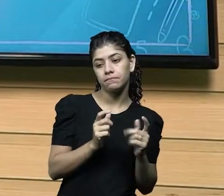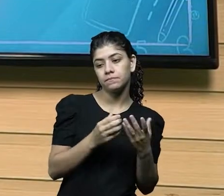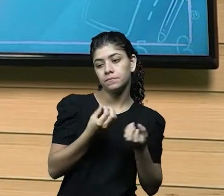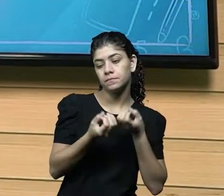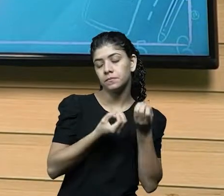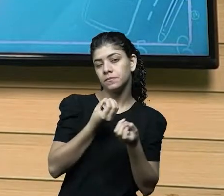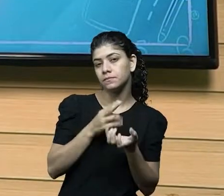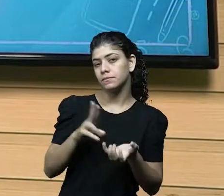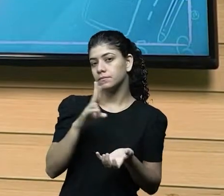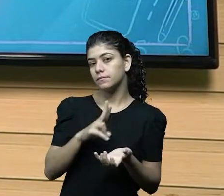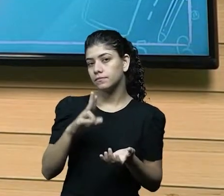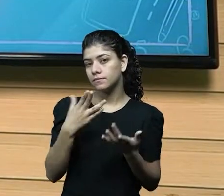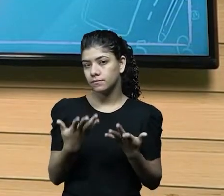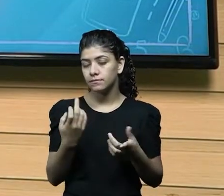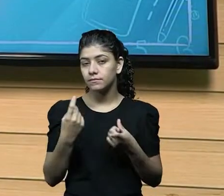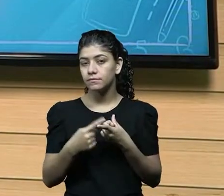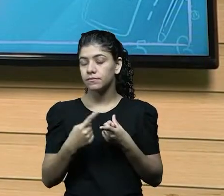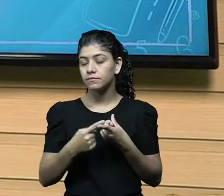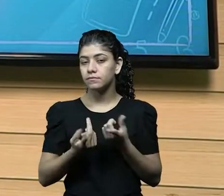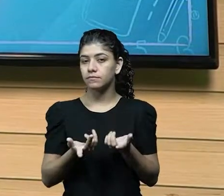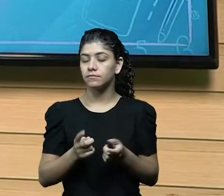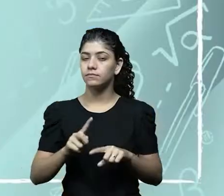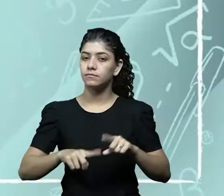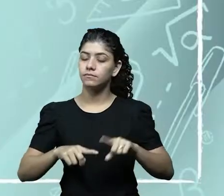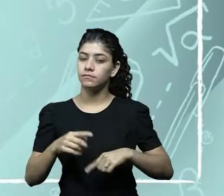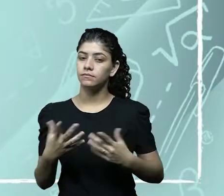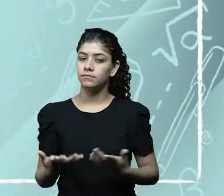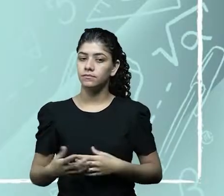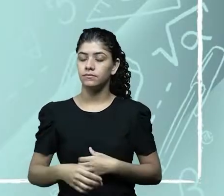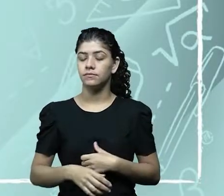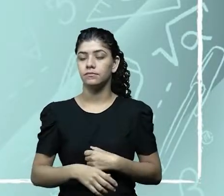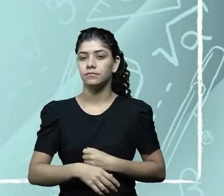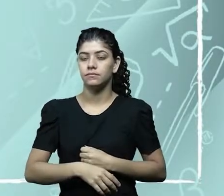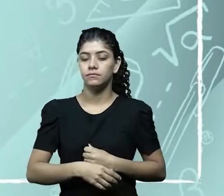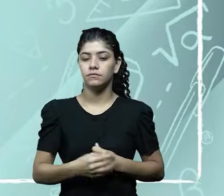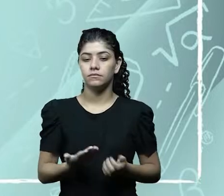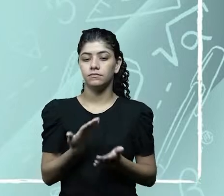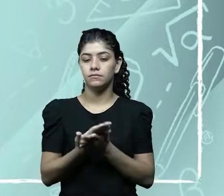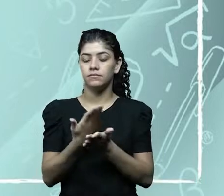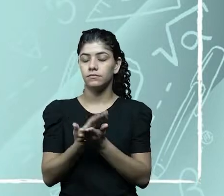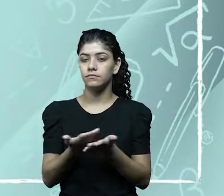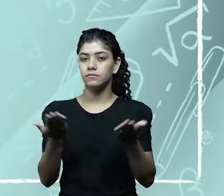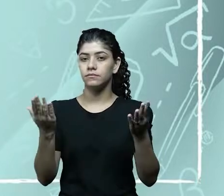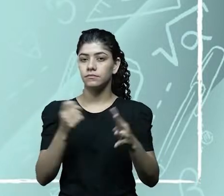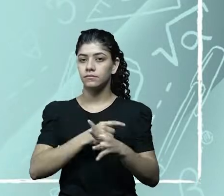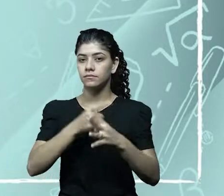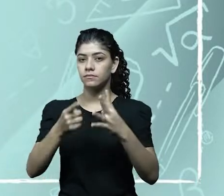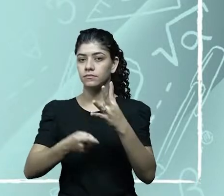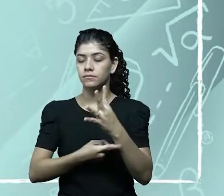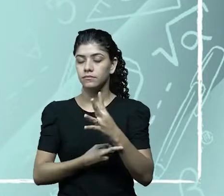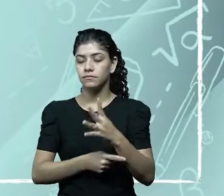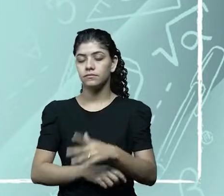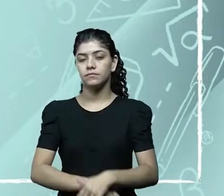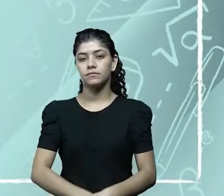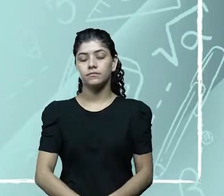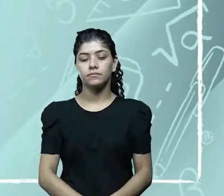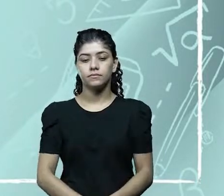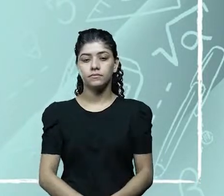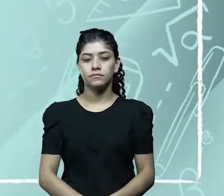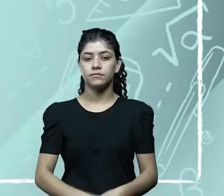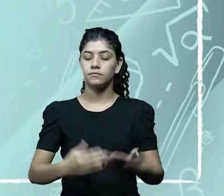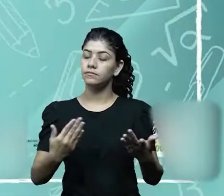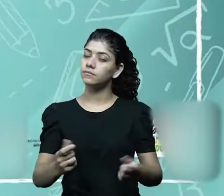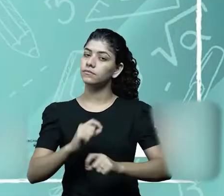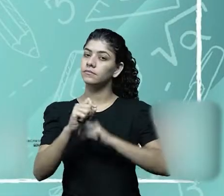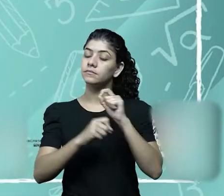esses aparelhos e por que esses instrumentos de medição. Então, essa é a nossa aula 4 de instrumentação e ajuste, e aqui nós